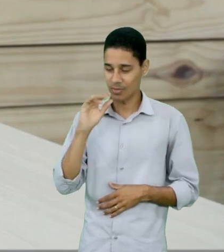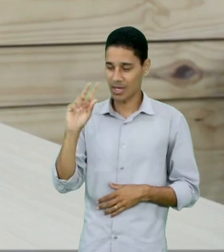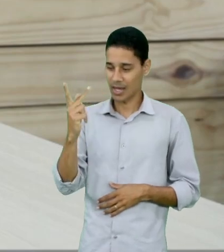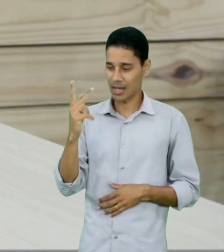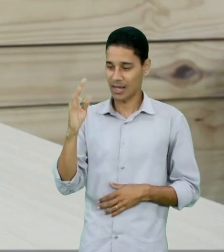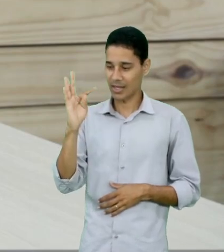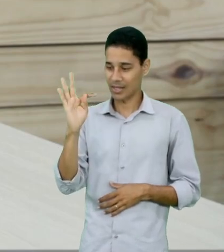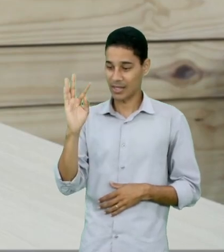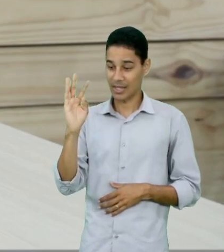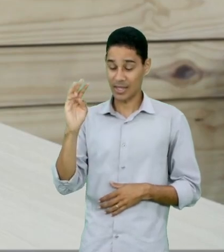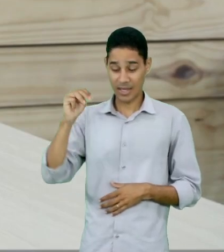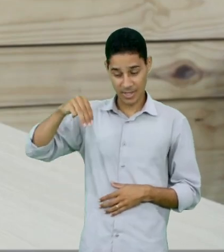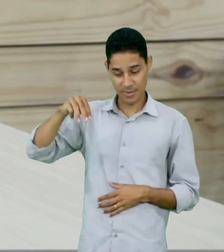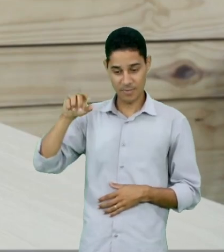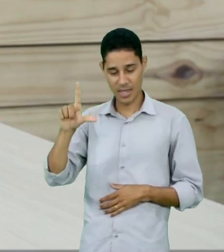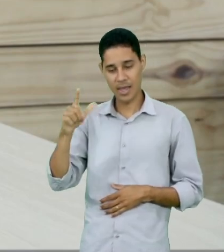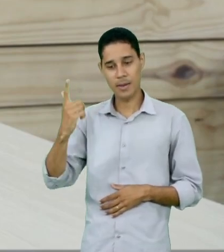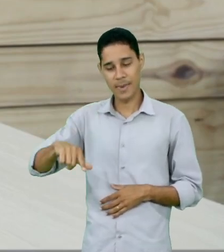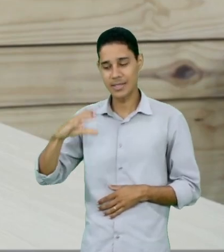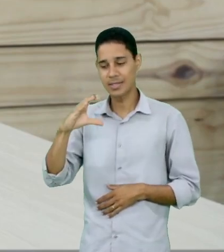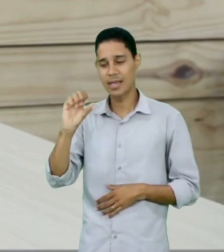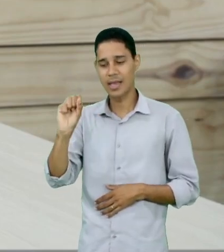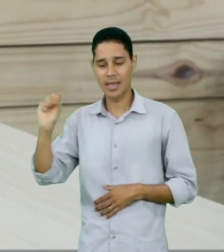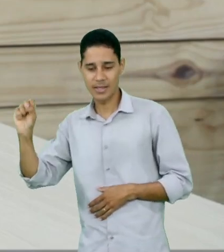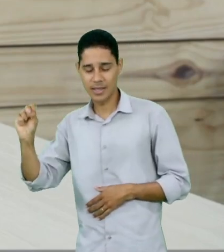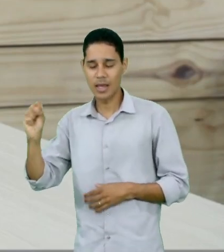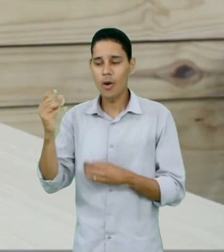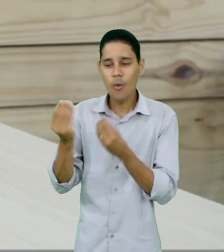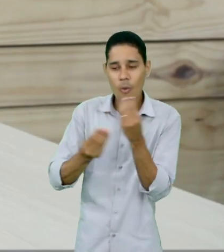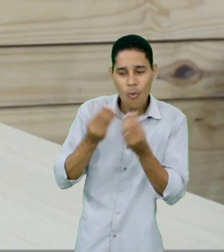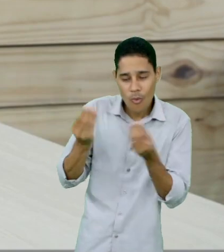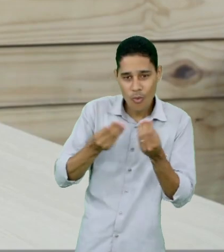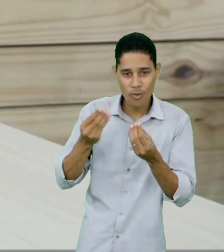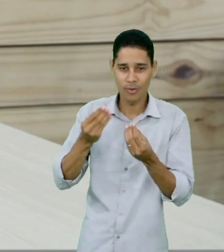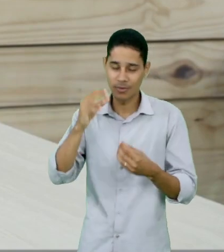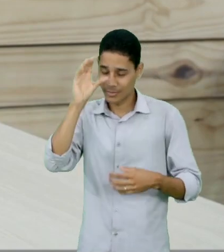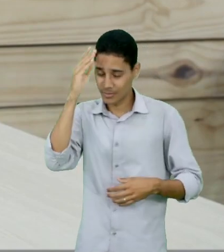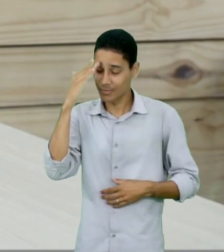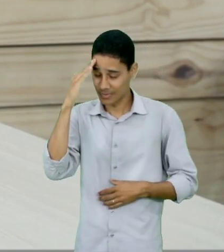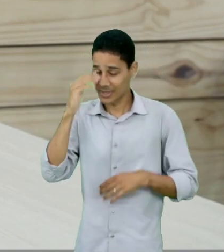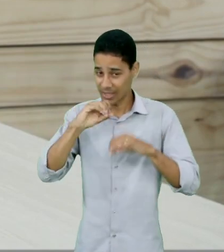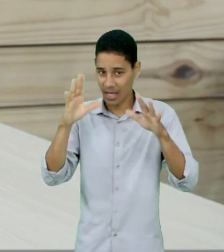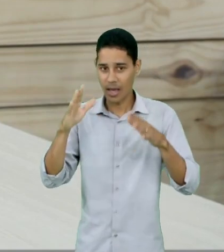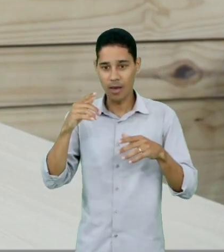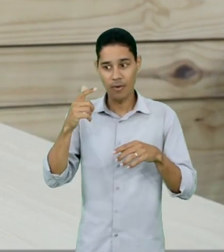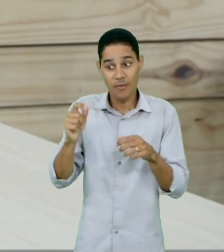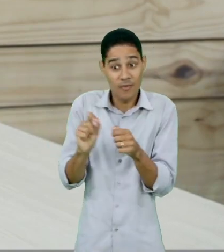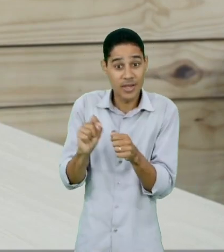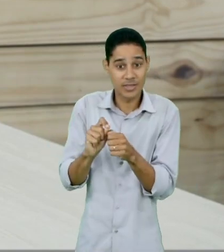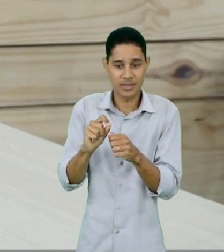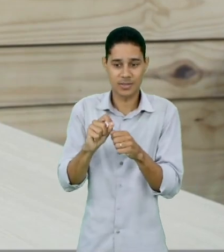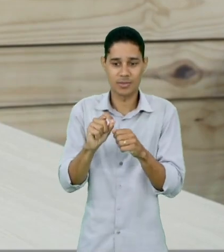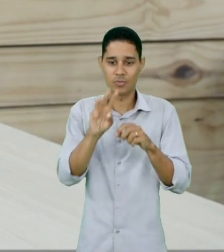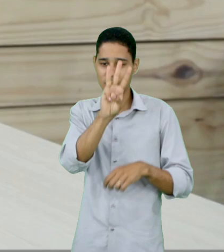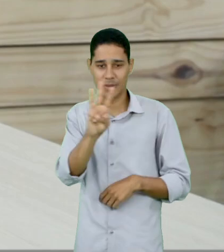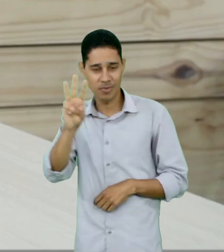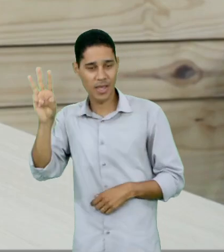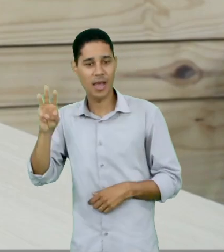vai utilizar nessa disciplina para confeccionar nossos sites e até mesmo algumas aplicações,